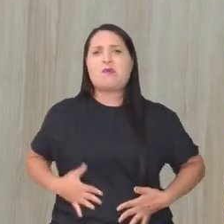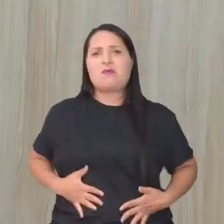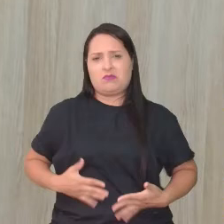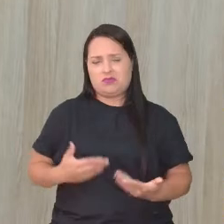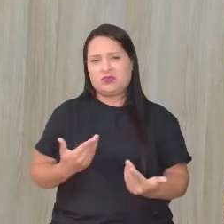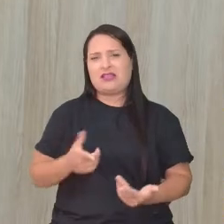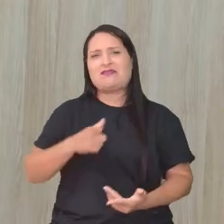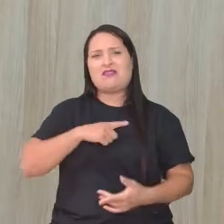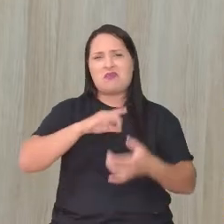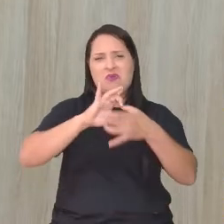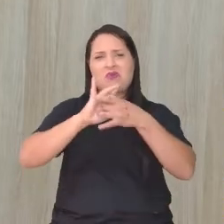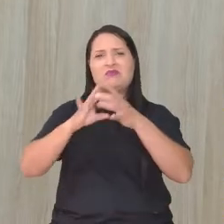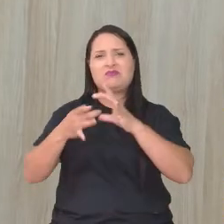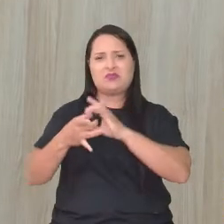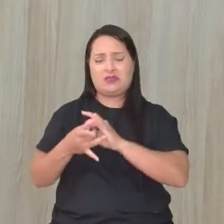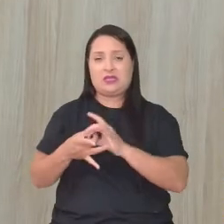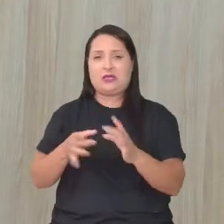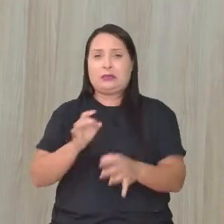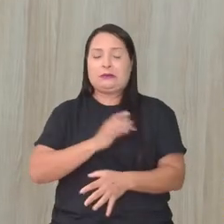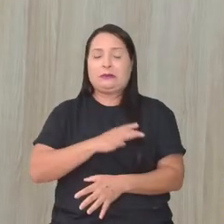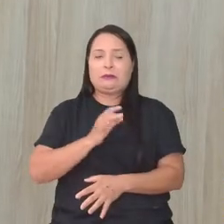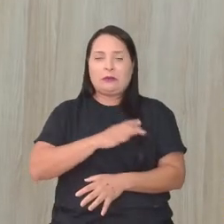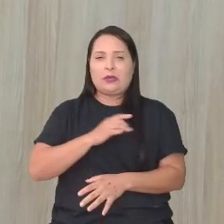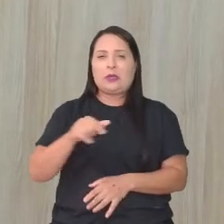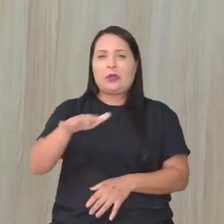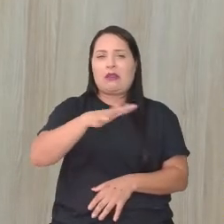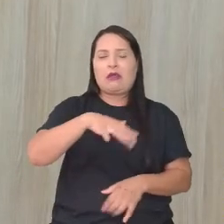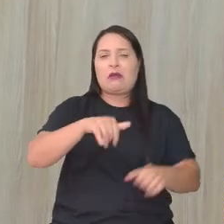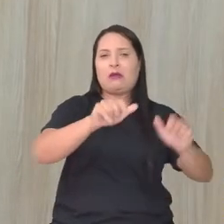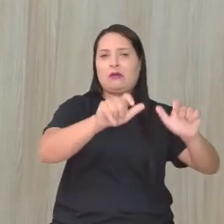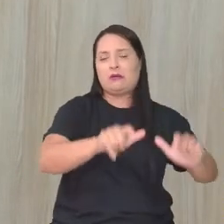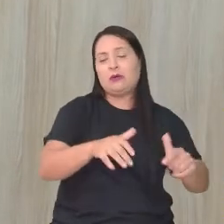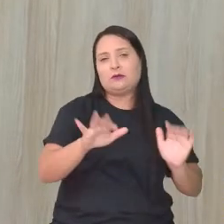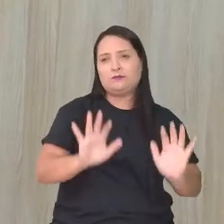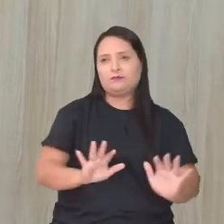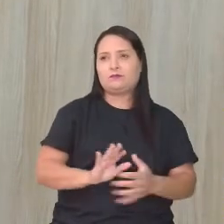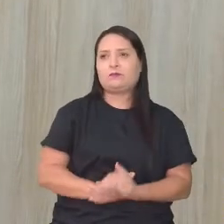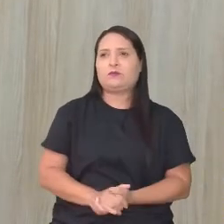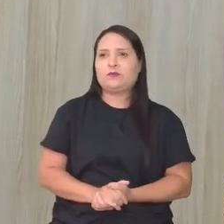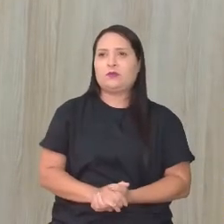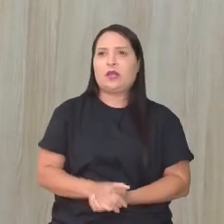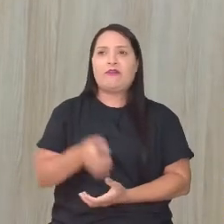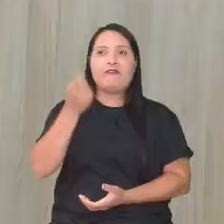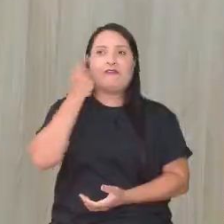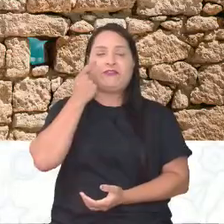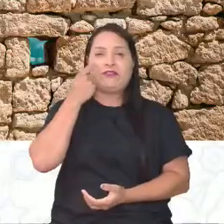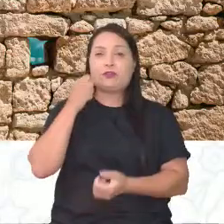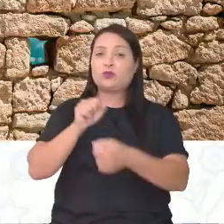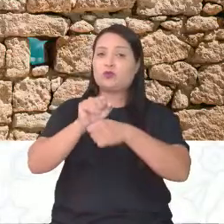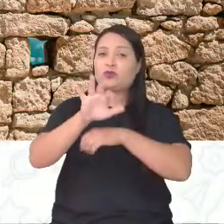localidade. Mas vamos seguir aqui, olha. Transitavam, então, né, no porto aí, vejam só no slide.